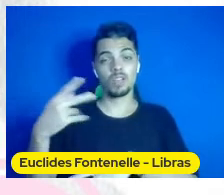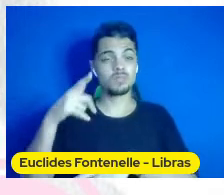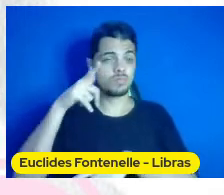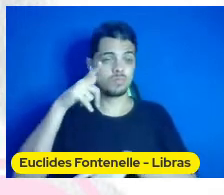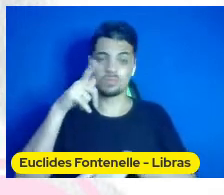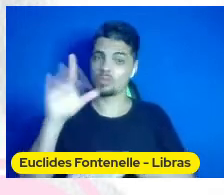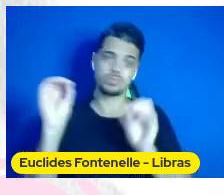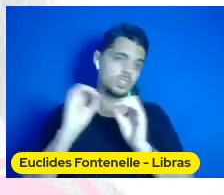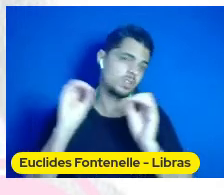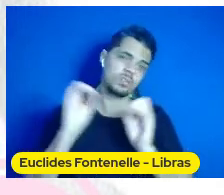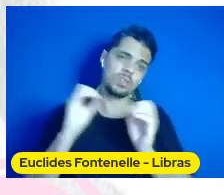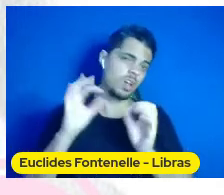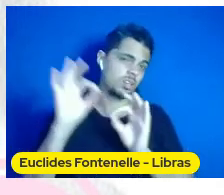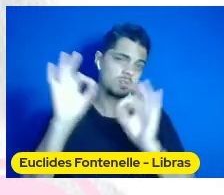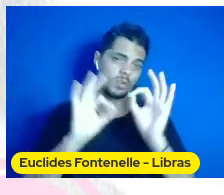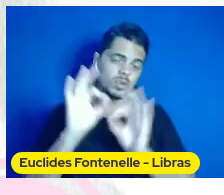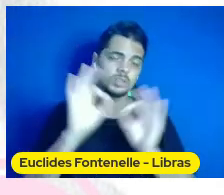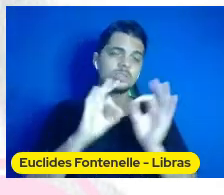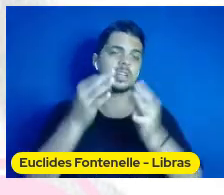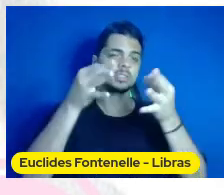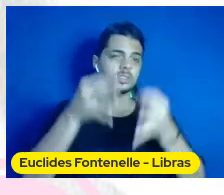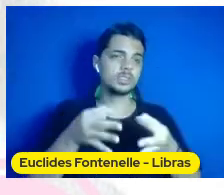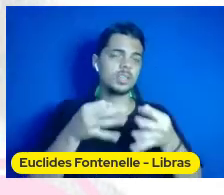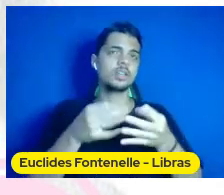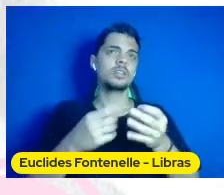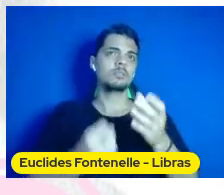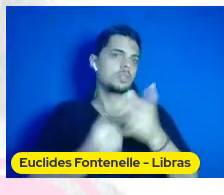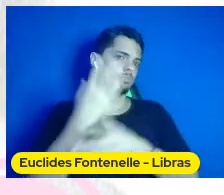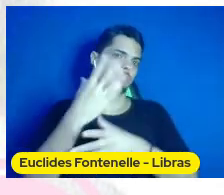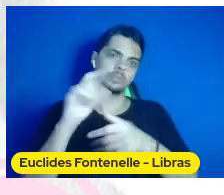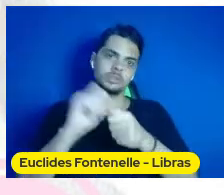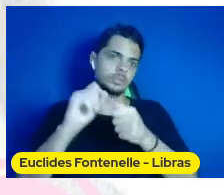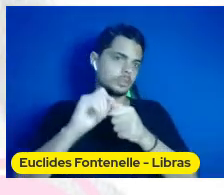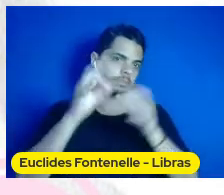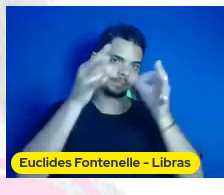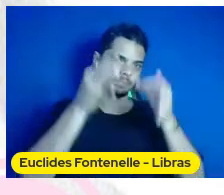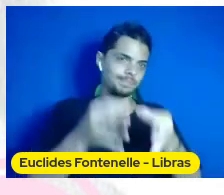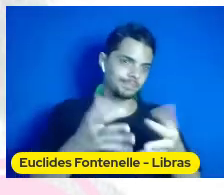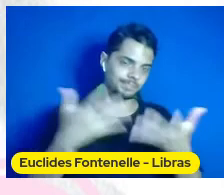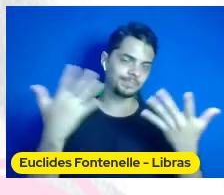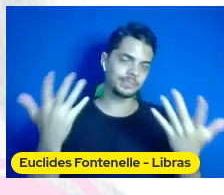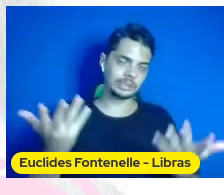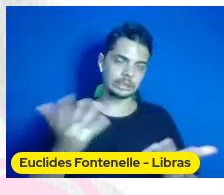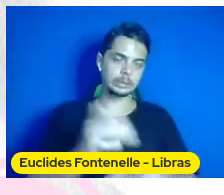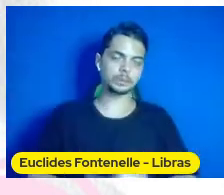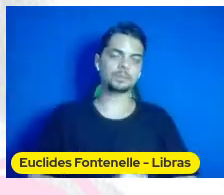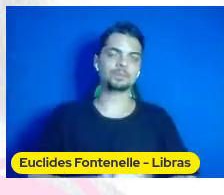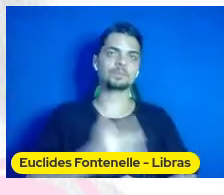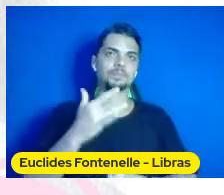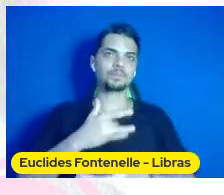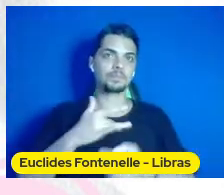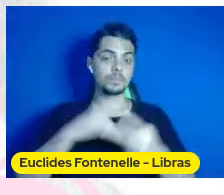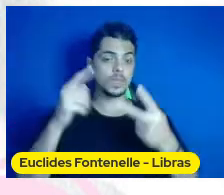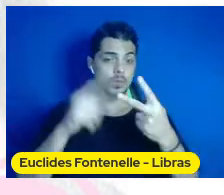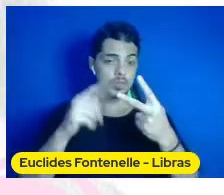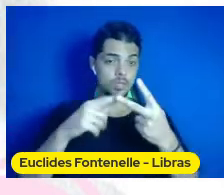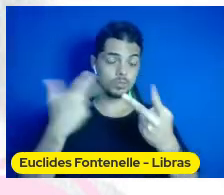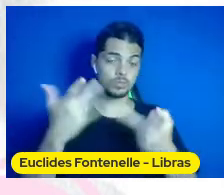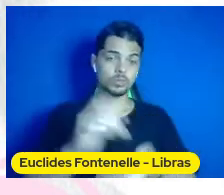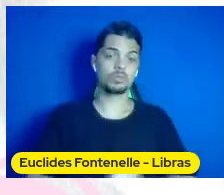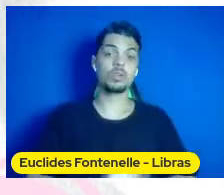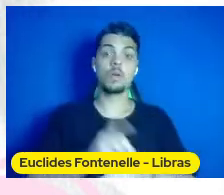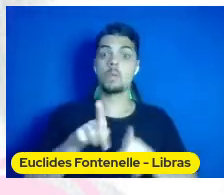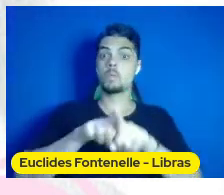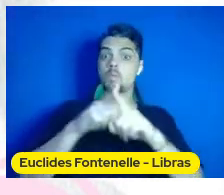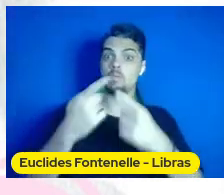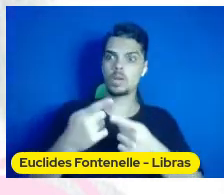se organizar para poder lançar esse segundo filme. Então, a gente decidiu fazer um